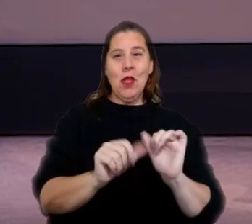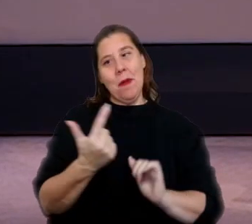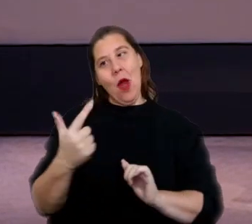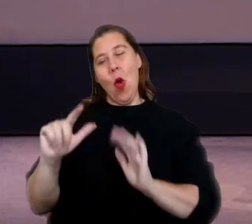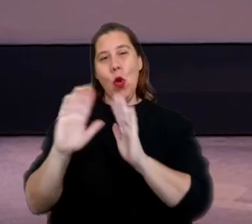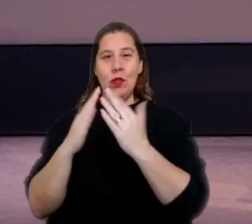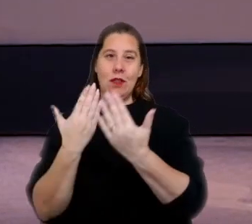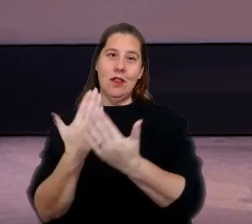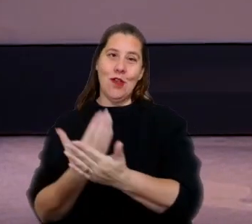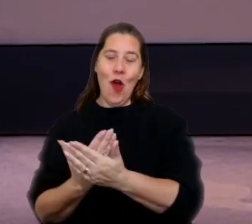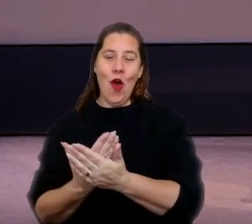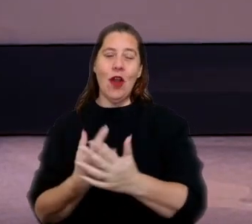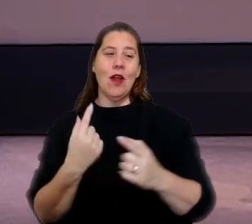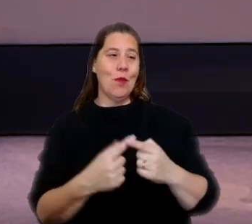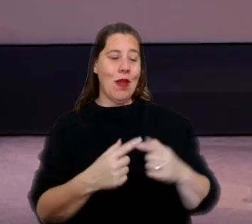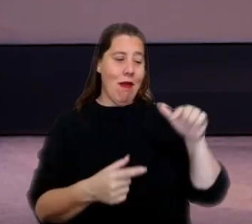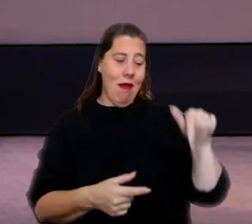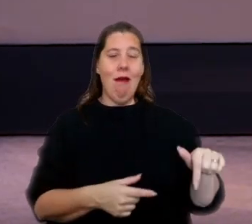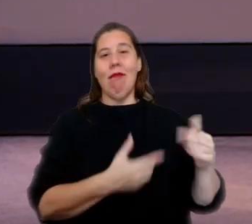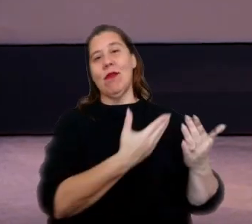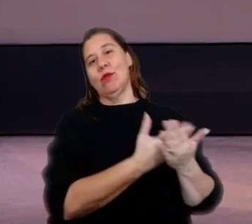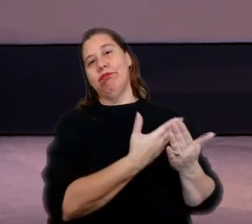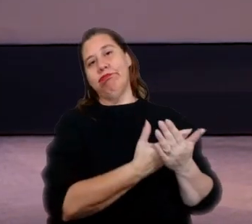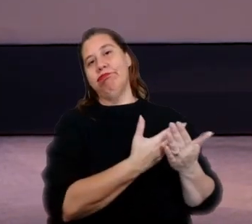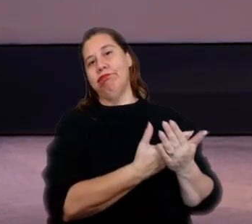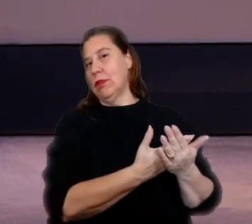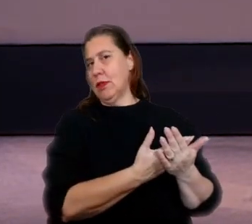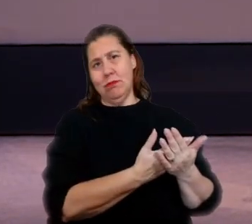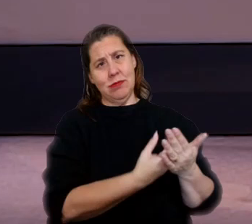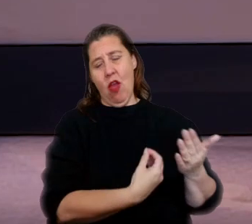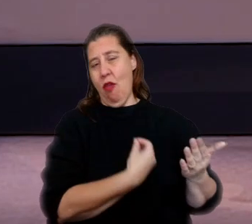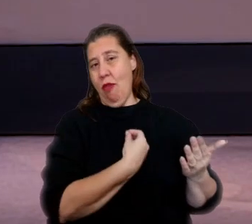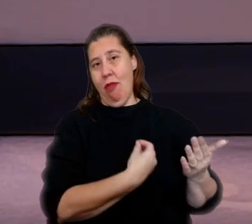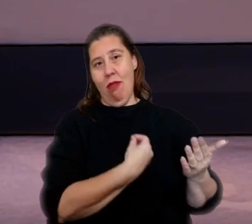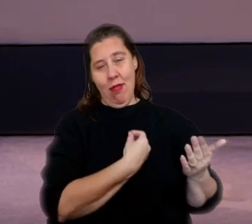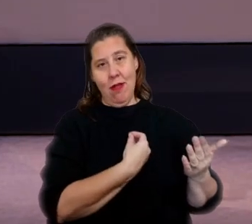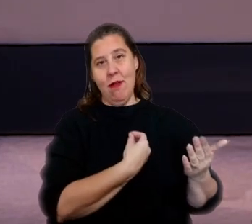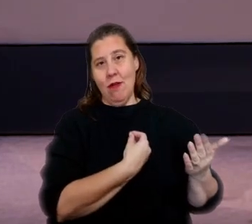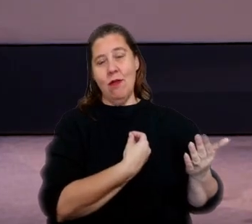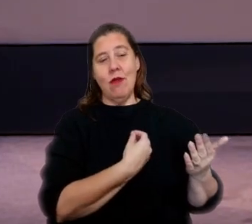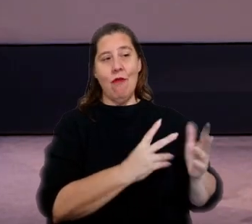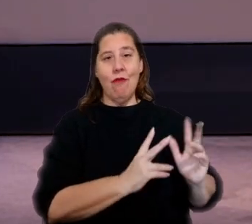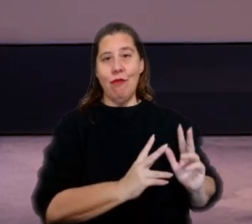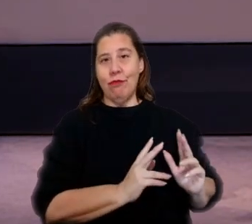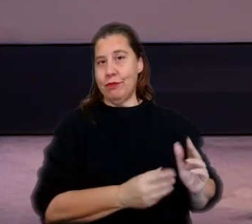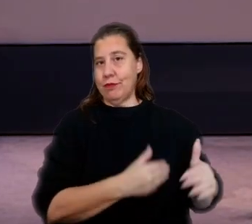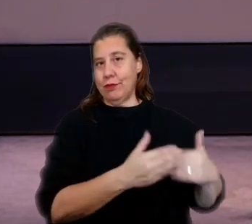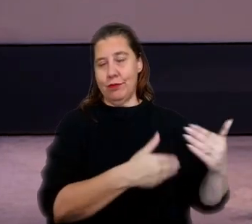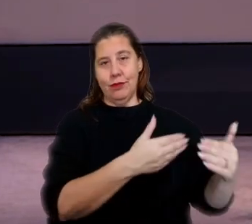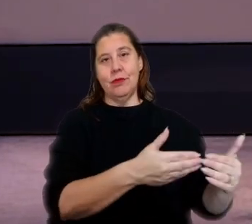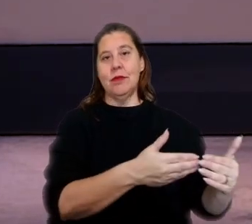também não é pouca coisa, né, sair, não sei onde eles estudavam antes, não aparece, mas eles... Pelo que eu entendi, eles passam a